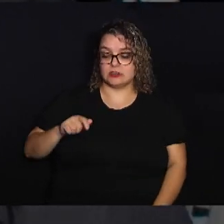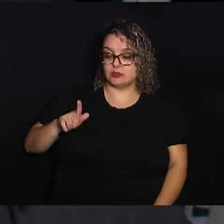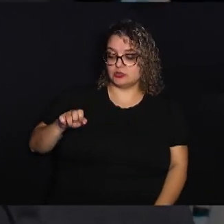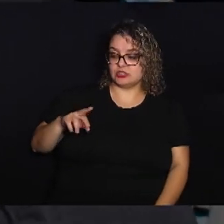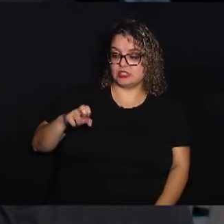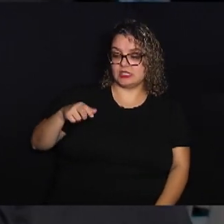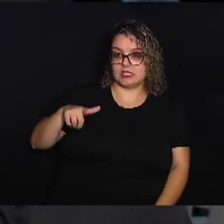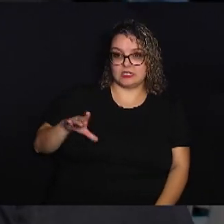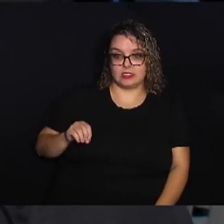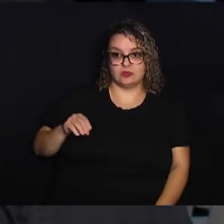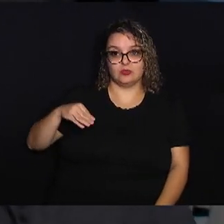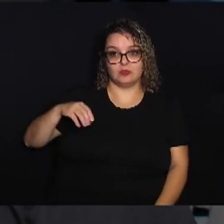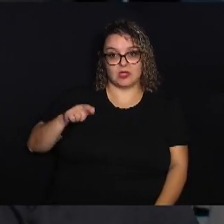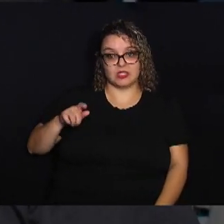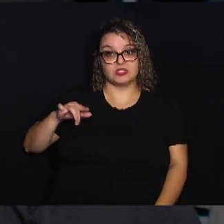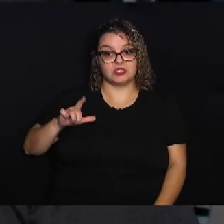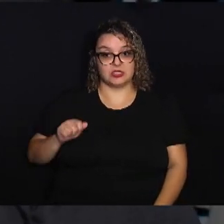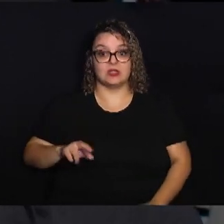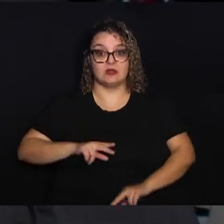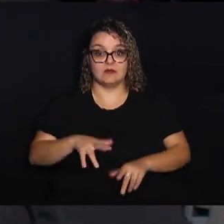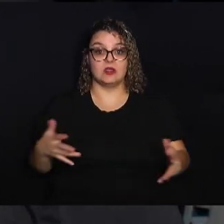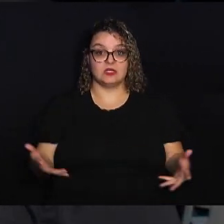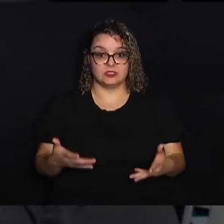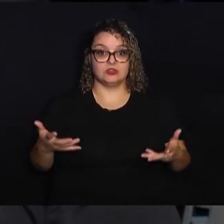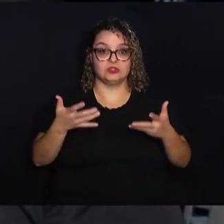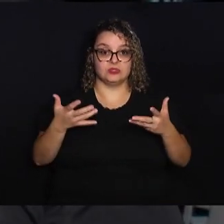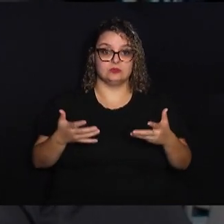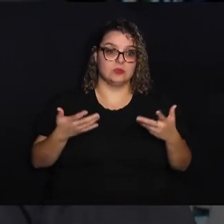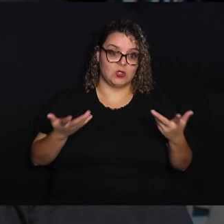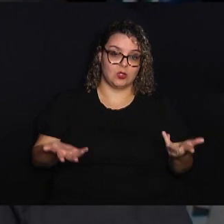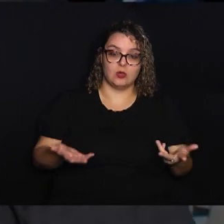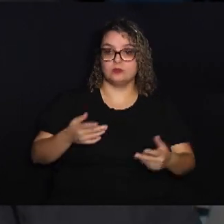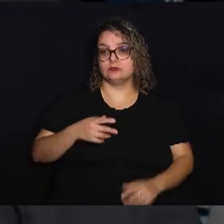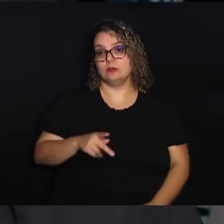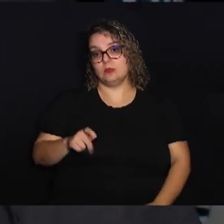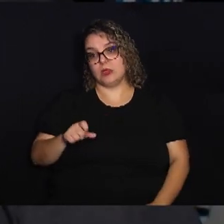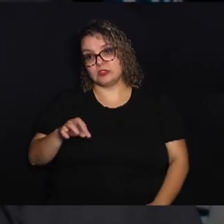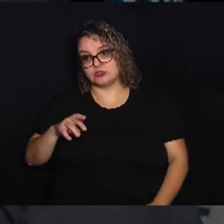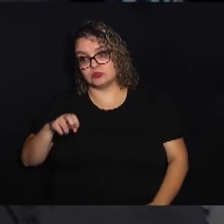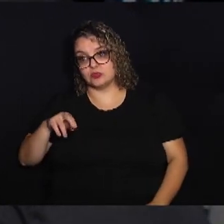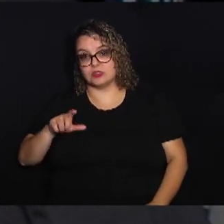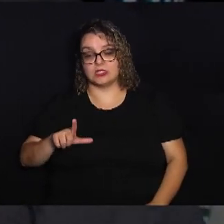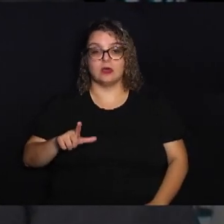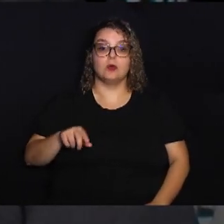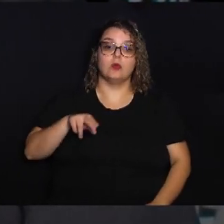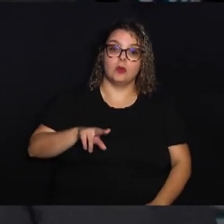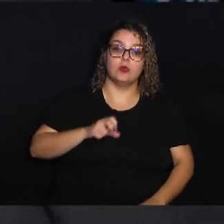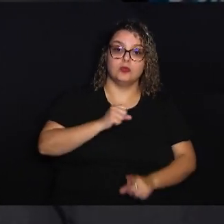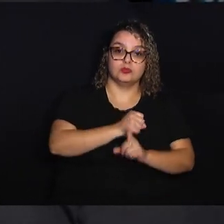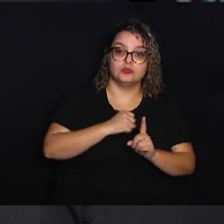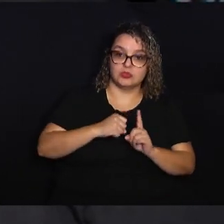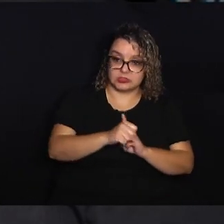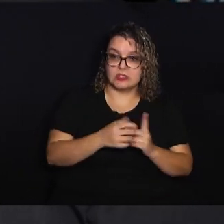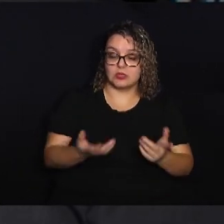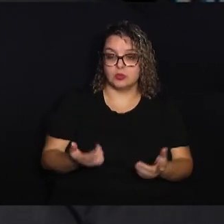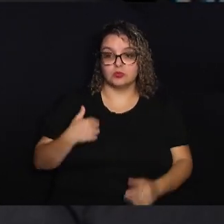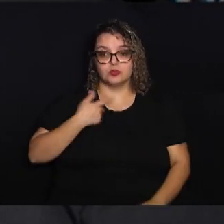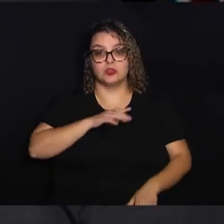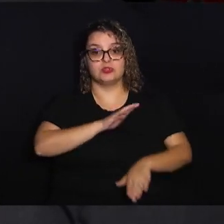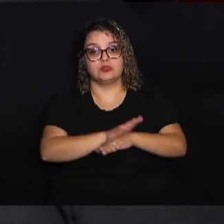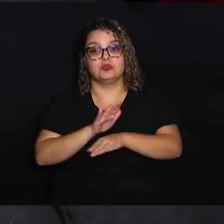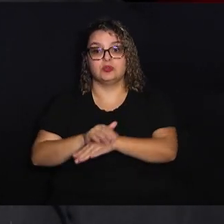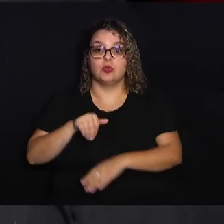estão colocando nos próprios prédios lugares para recarga. Então, olha para você ver o crescimento que as pessoas já estão pensando lá na frente. E esse